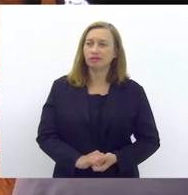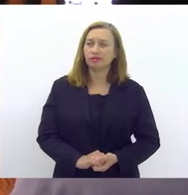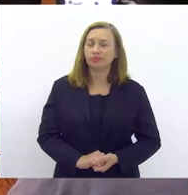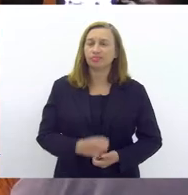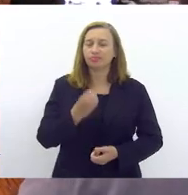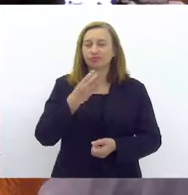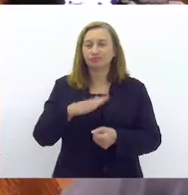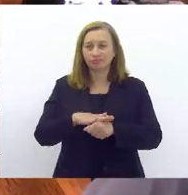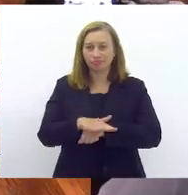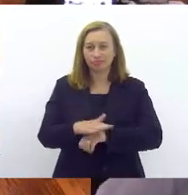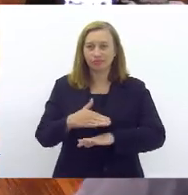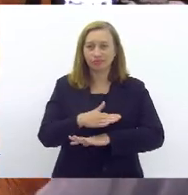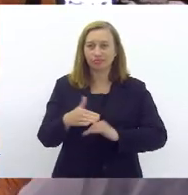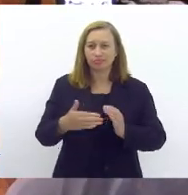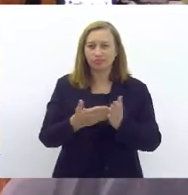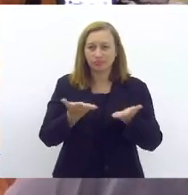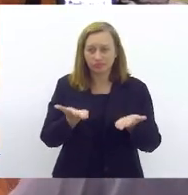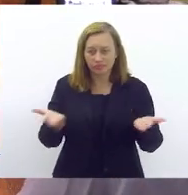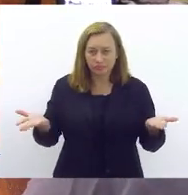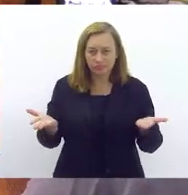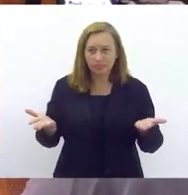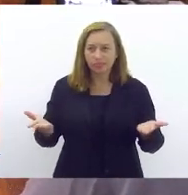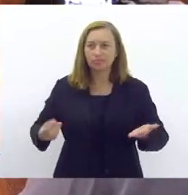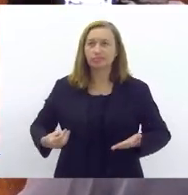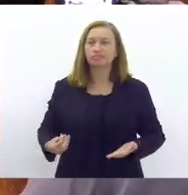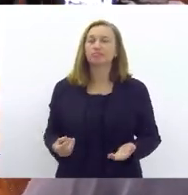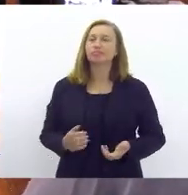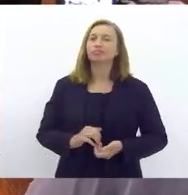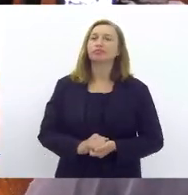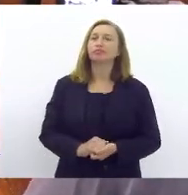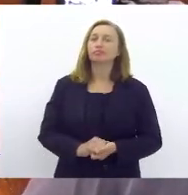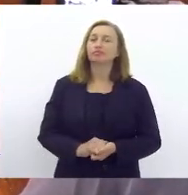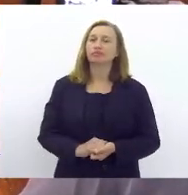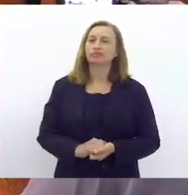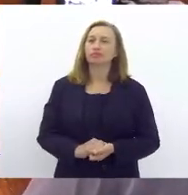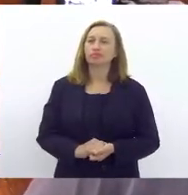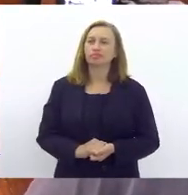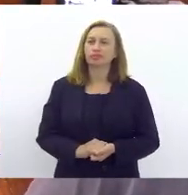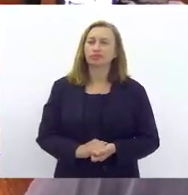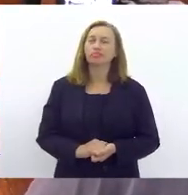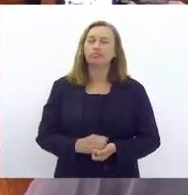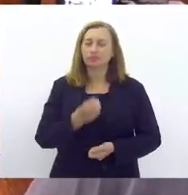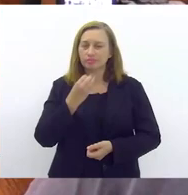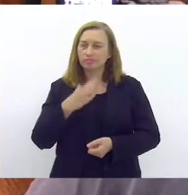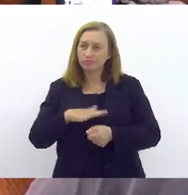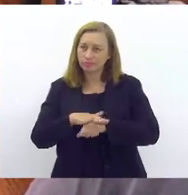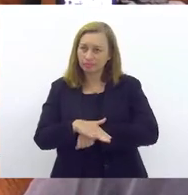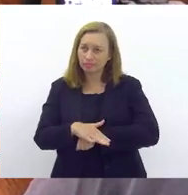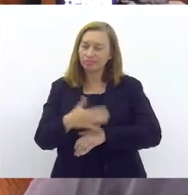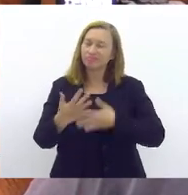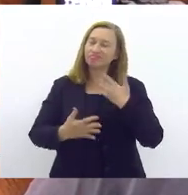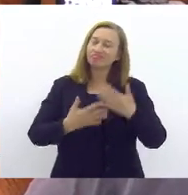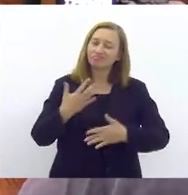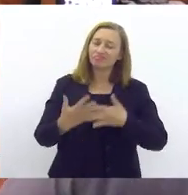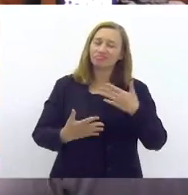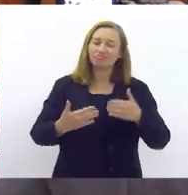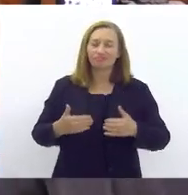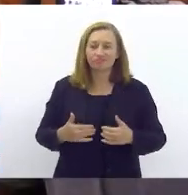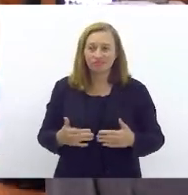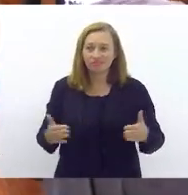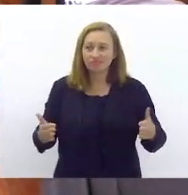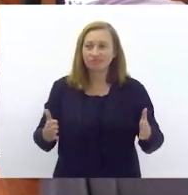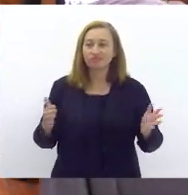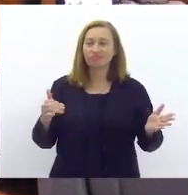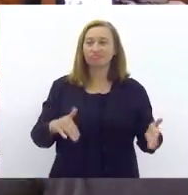Boa noite para todas as pessoas aqui presentes. Boa noite. Com a alegria que a gente abre aqui,